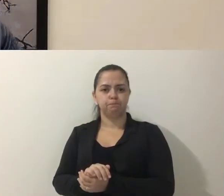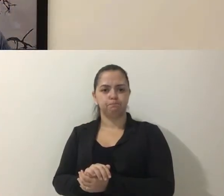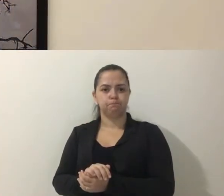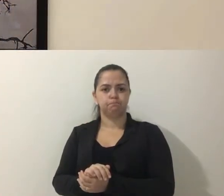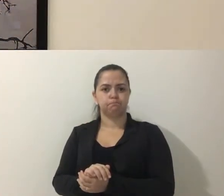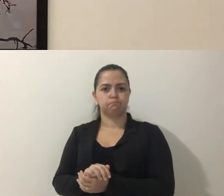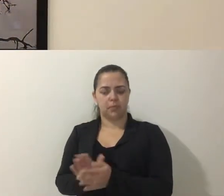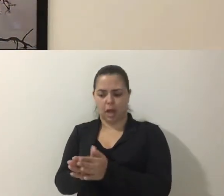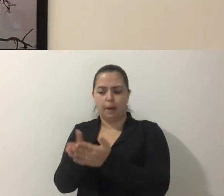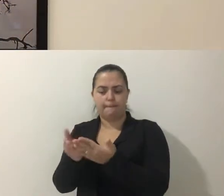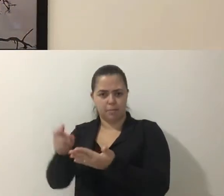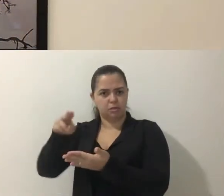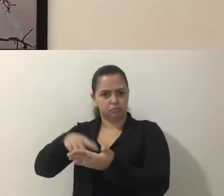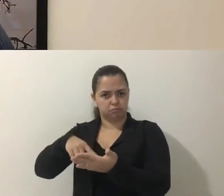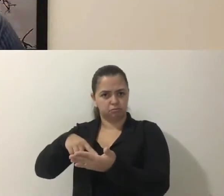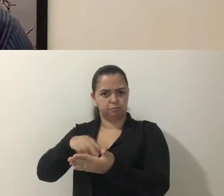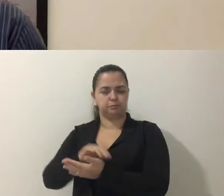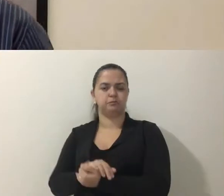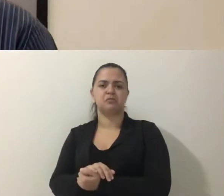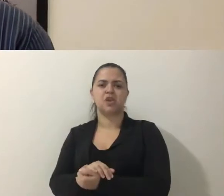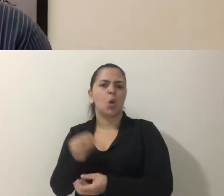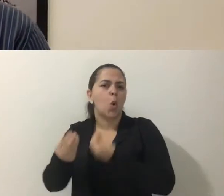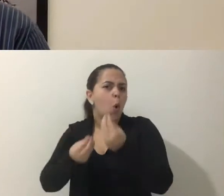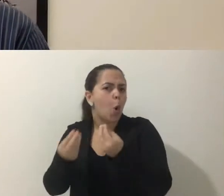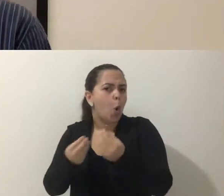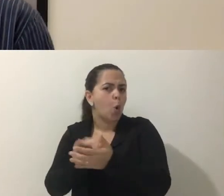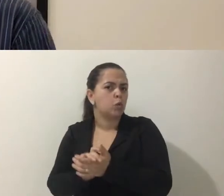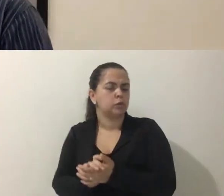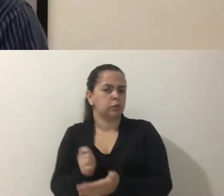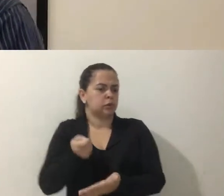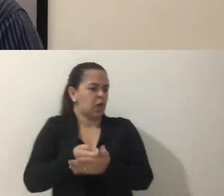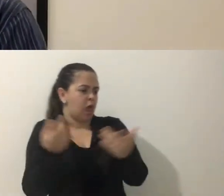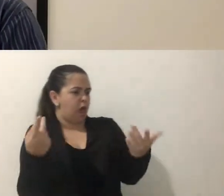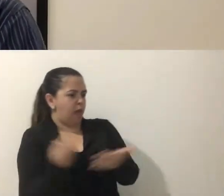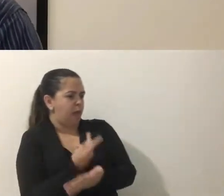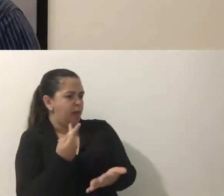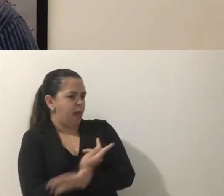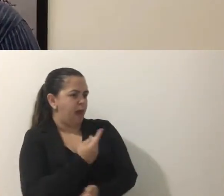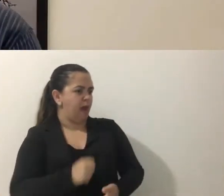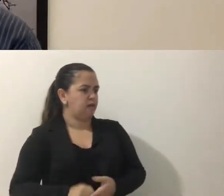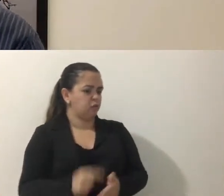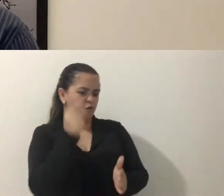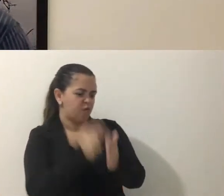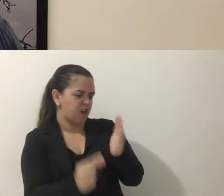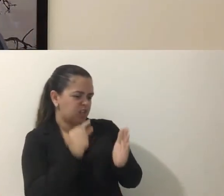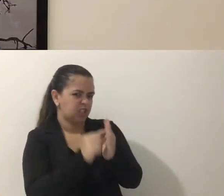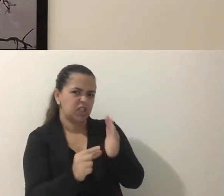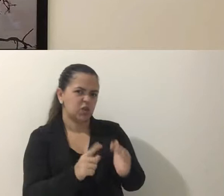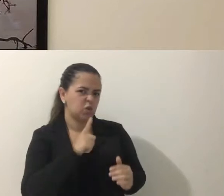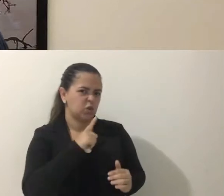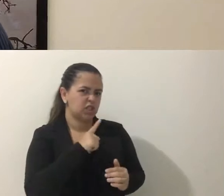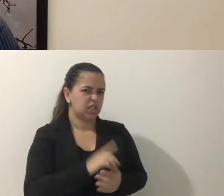fazem referência quando eles perguntam a Jesus aqui, de maneira que aquilo que é impróprio, indecente, que está lá no